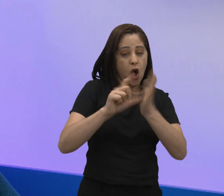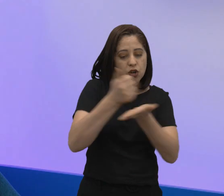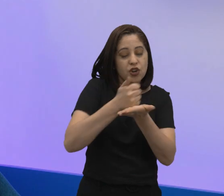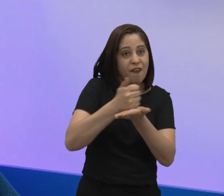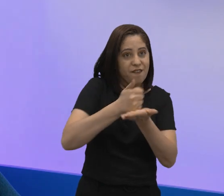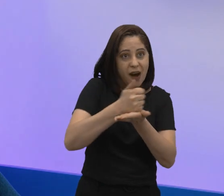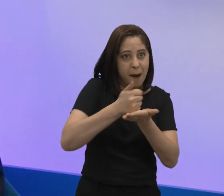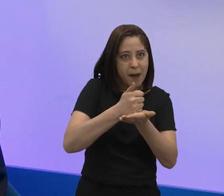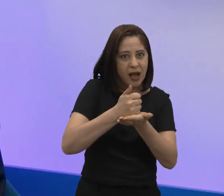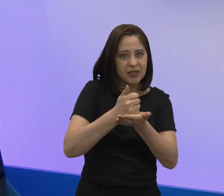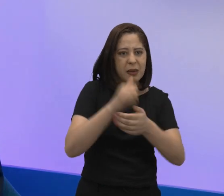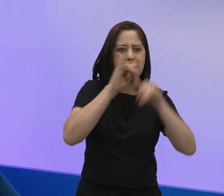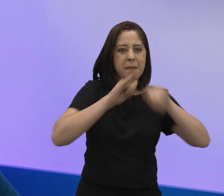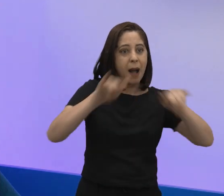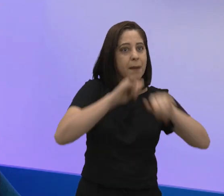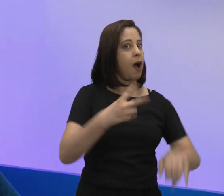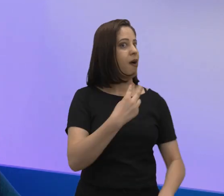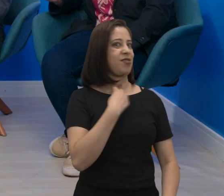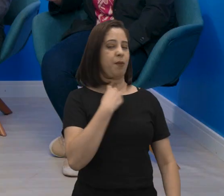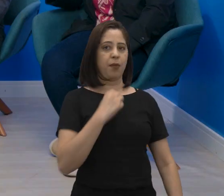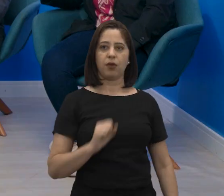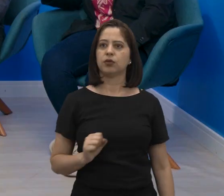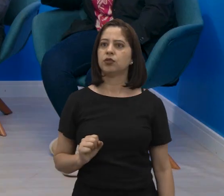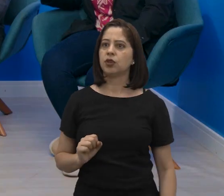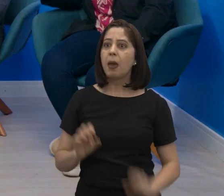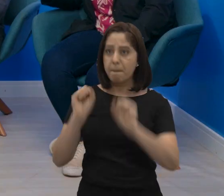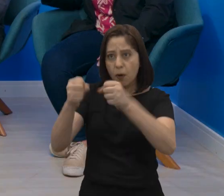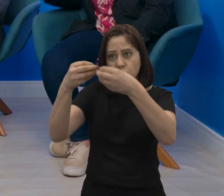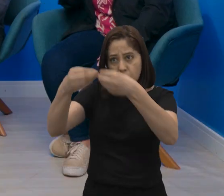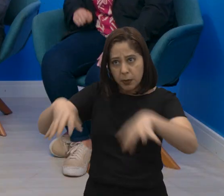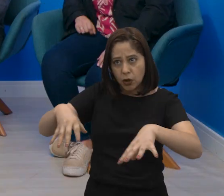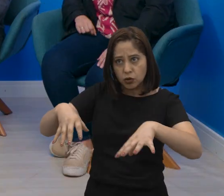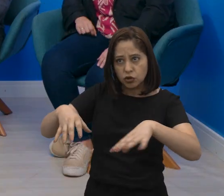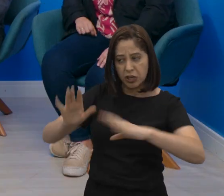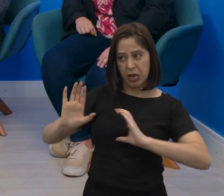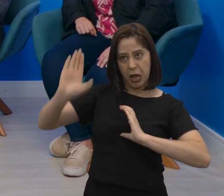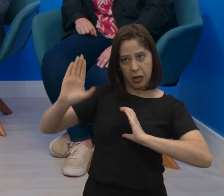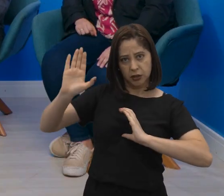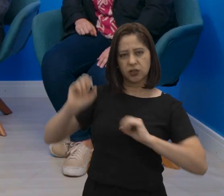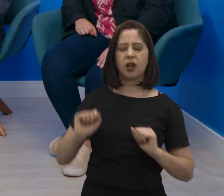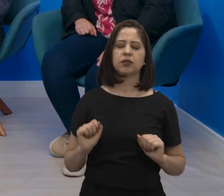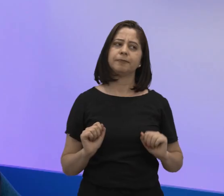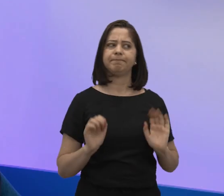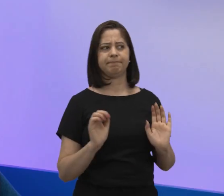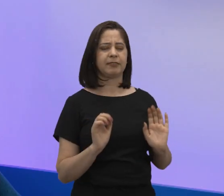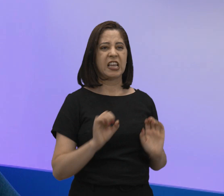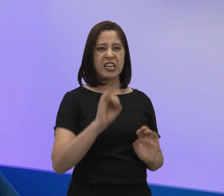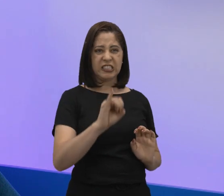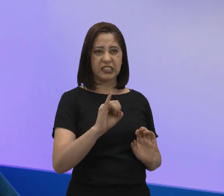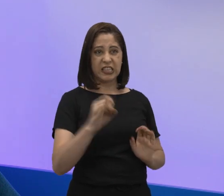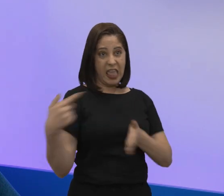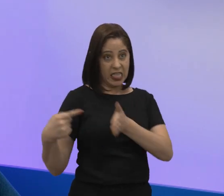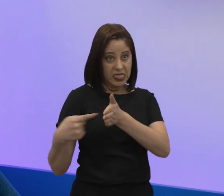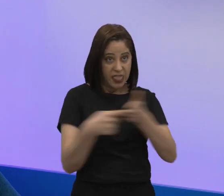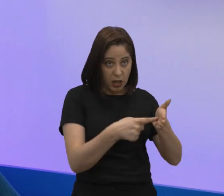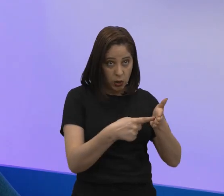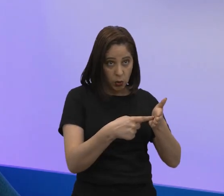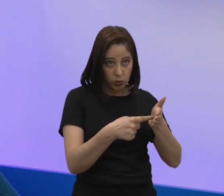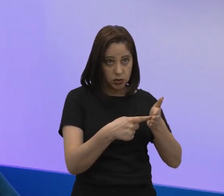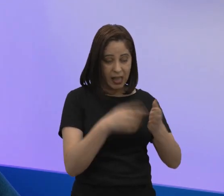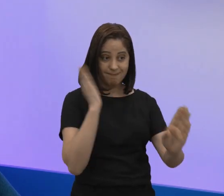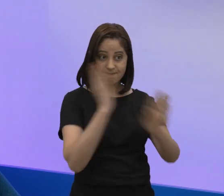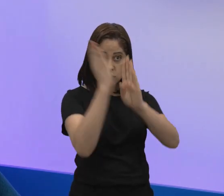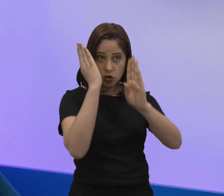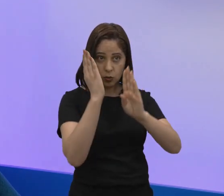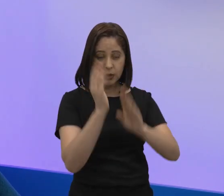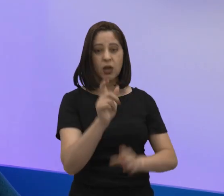isso é proibido pela legislação. Isso pode ter algum impacto na candidatura? Não, se a pessoa for denunciado, o candidato for